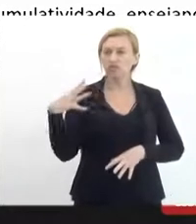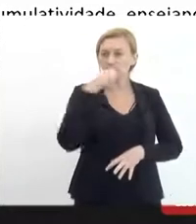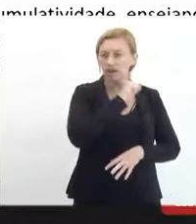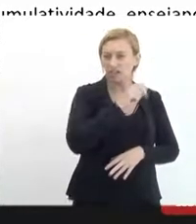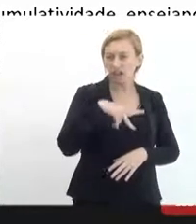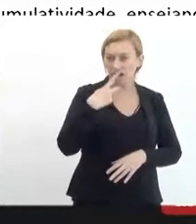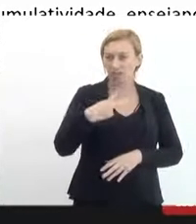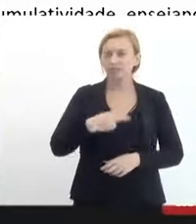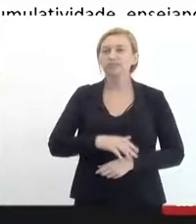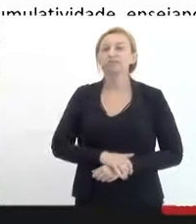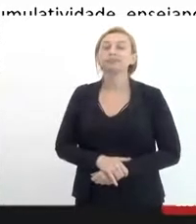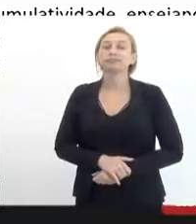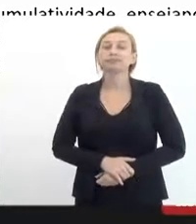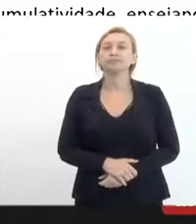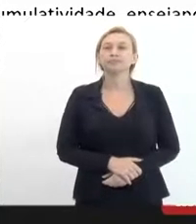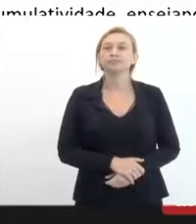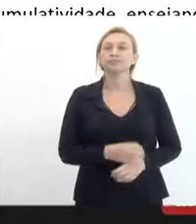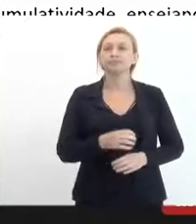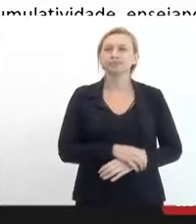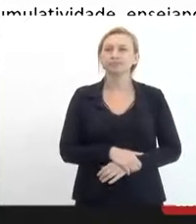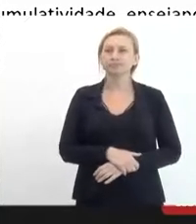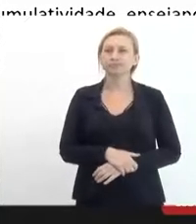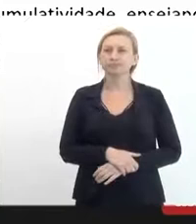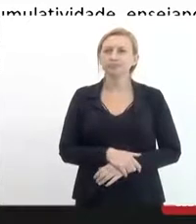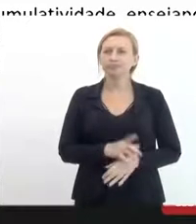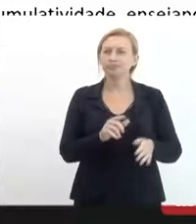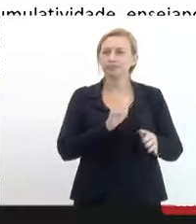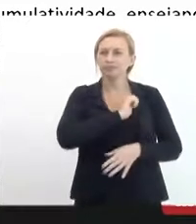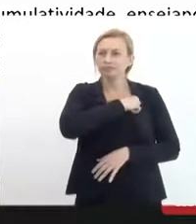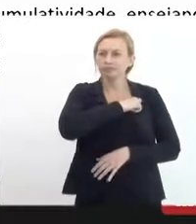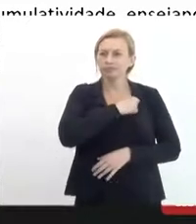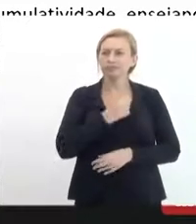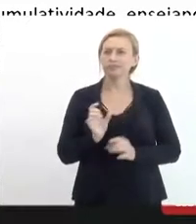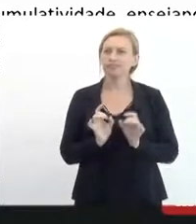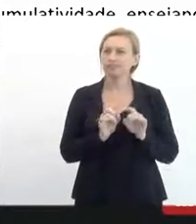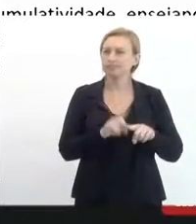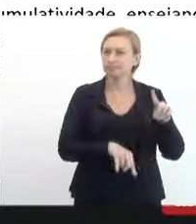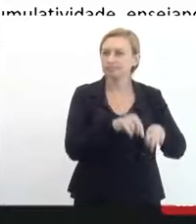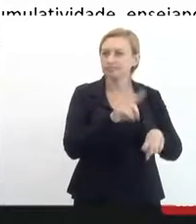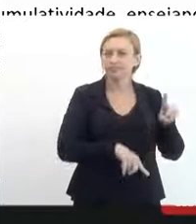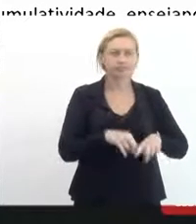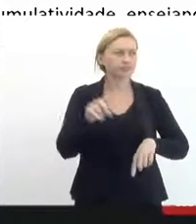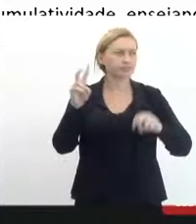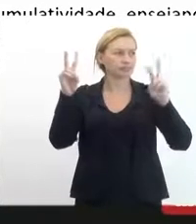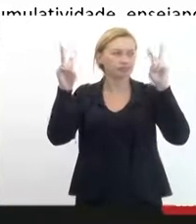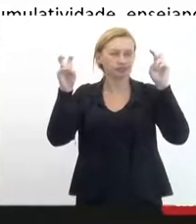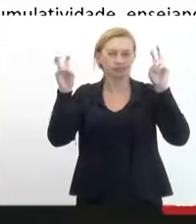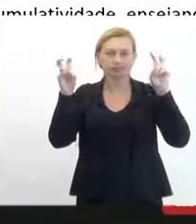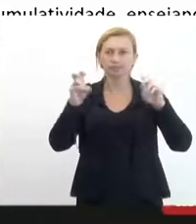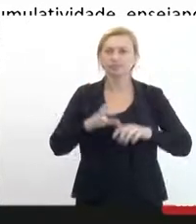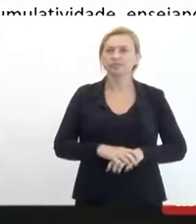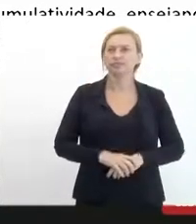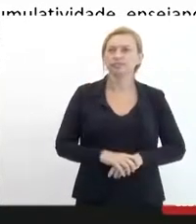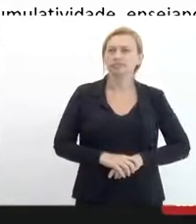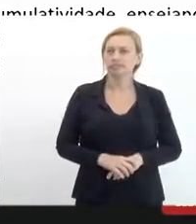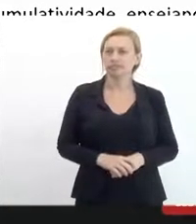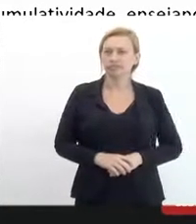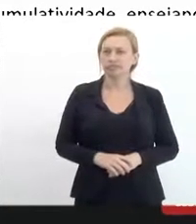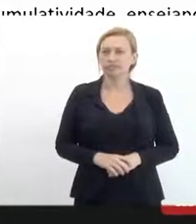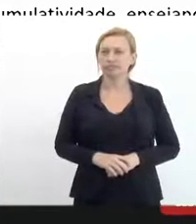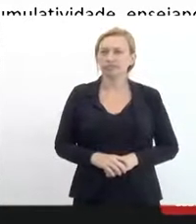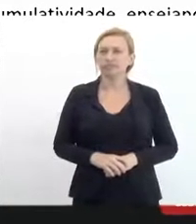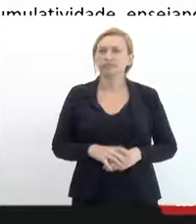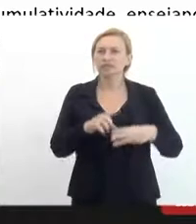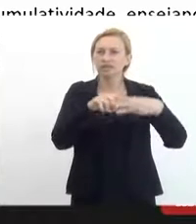rapidamente, classificação fiscal de mercadorias. Esse tema, na nossa concepção, ele converge para as